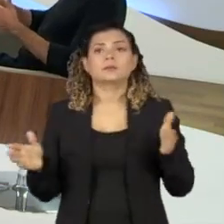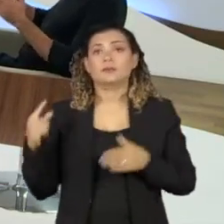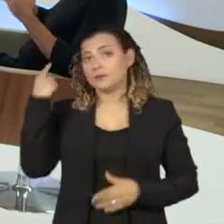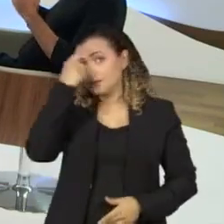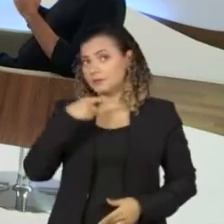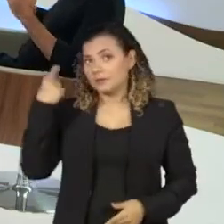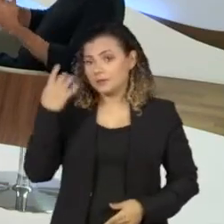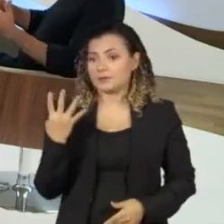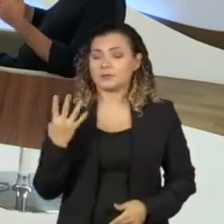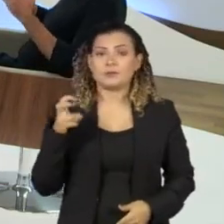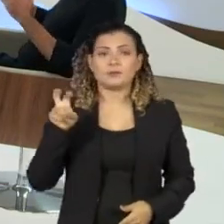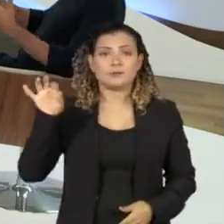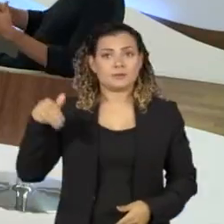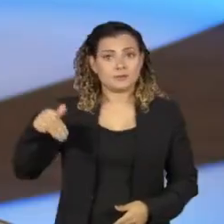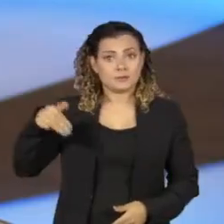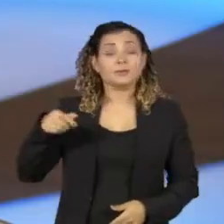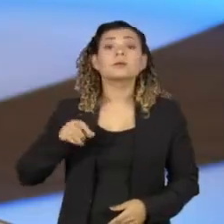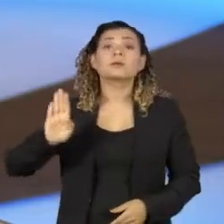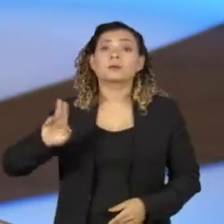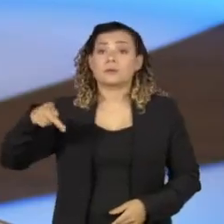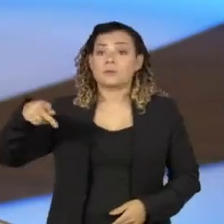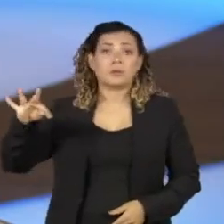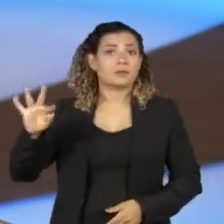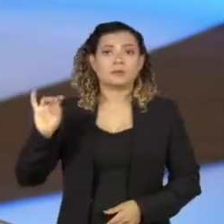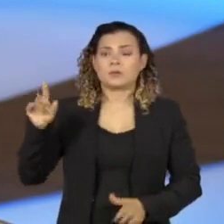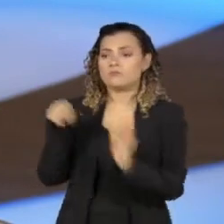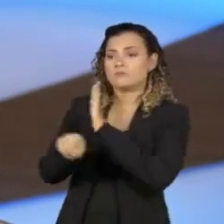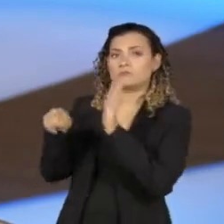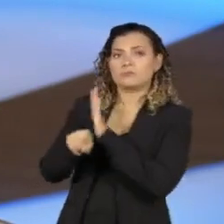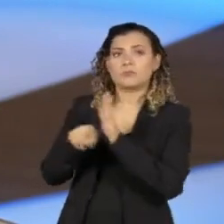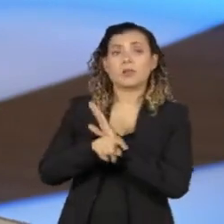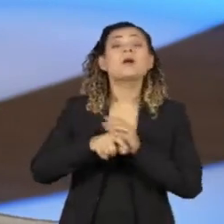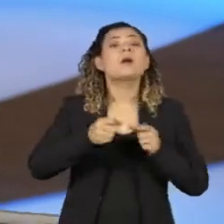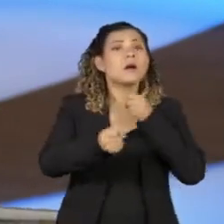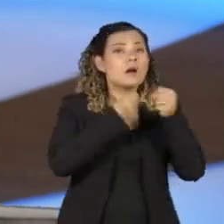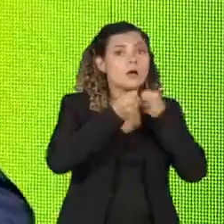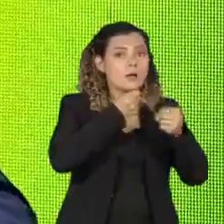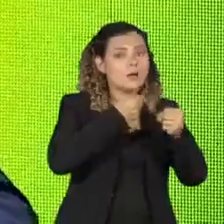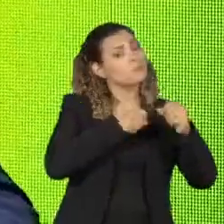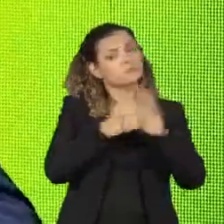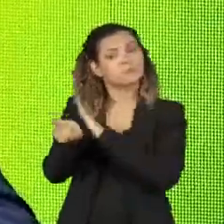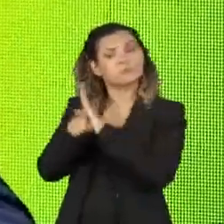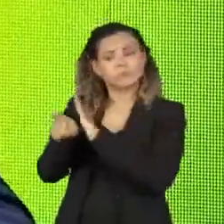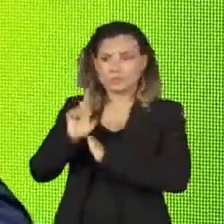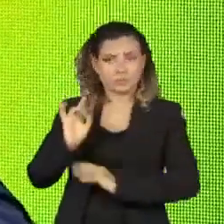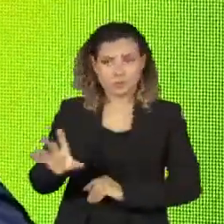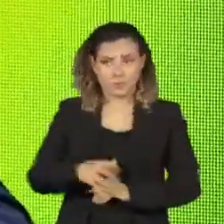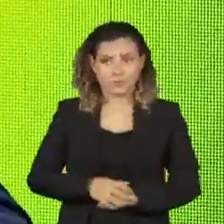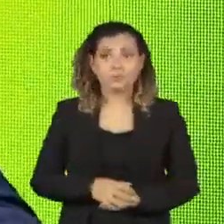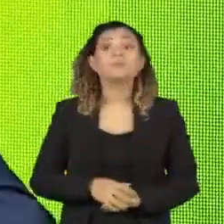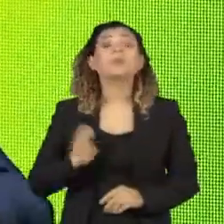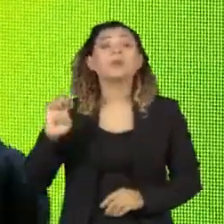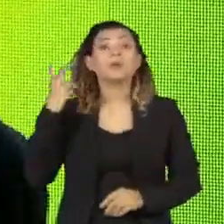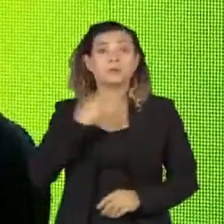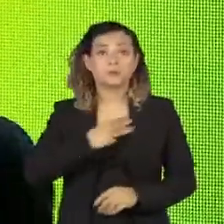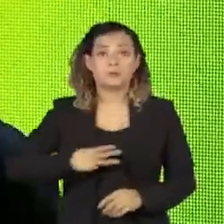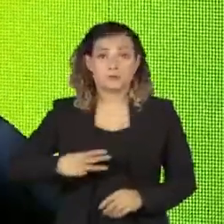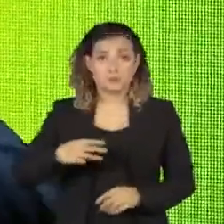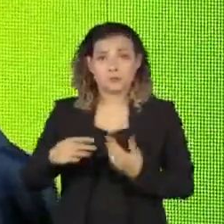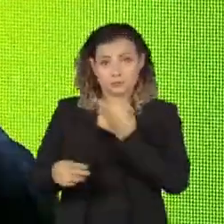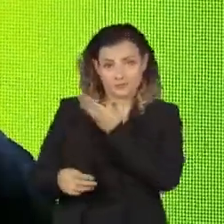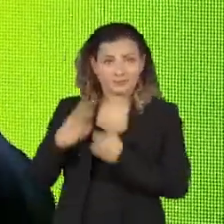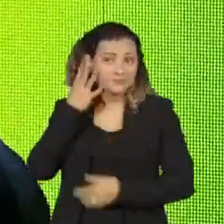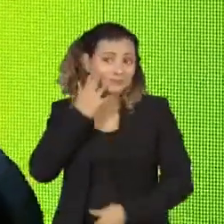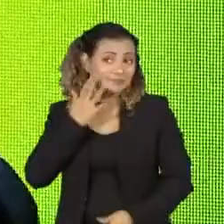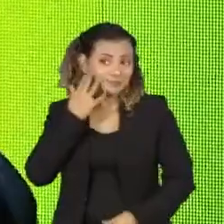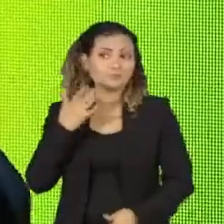somente com o candidato do PT sendo questionado pela bancada de entrevistadores o ex-ministro de bolsonaro pretende participar